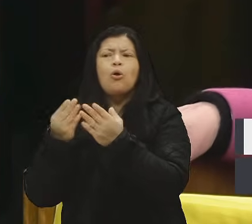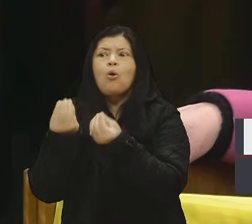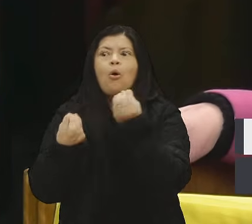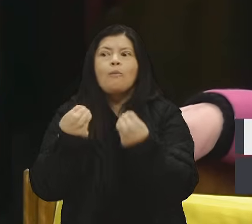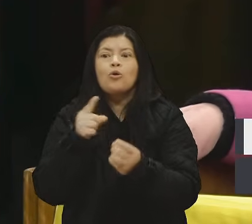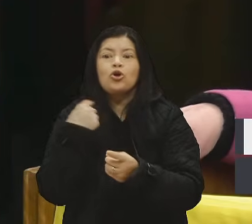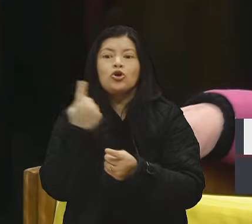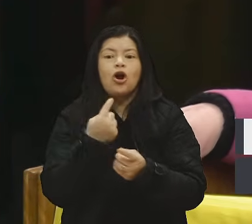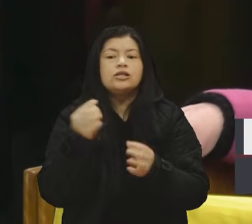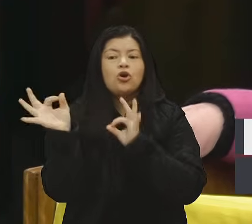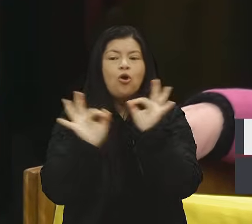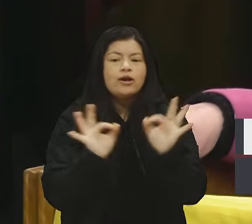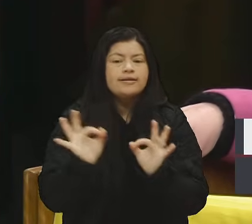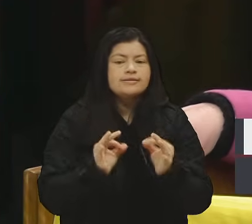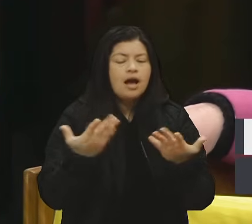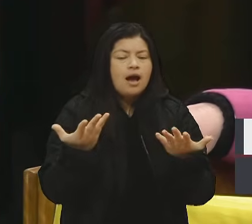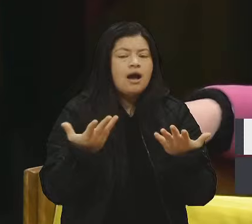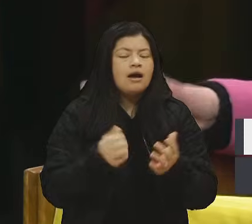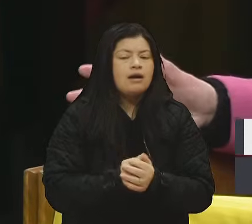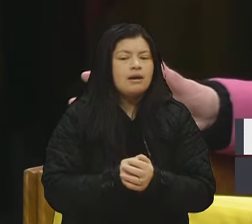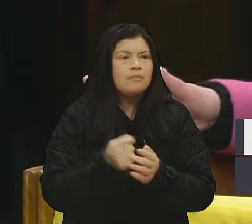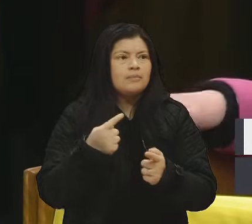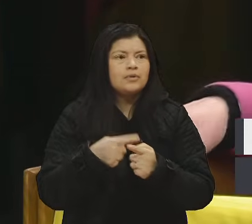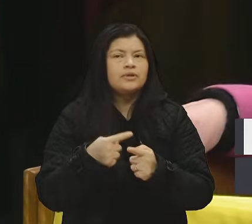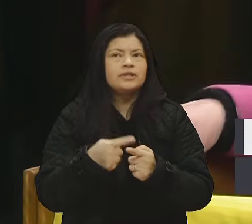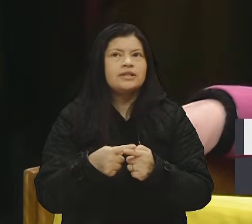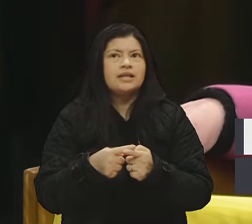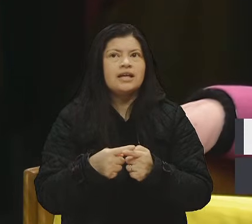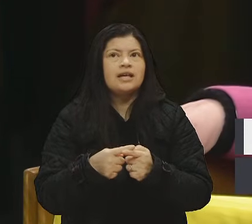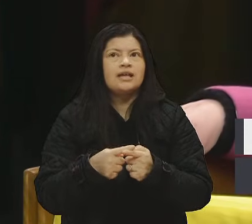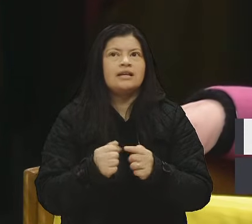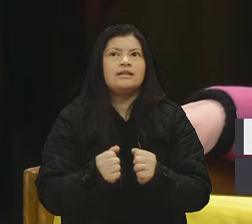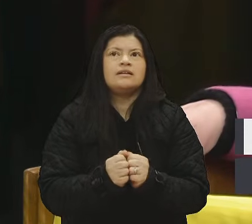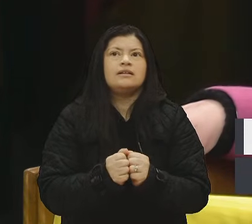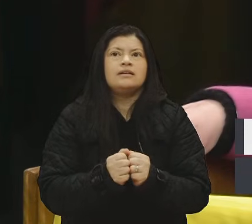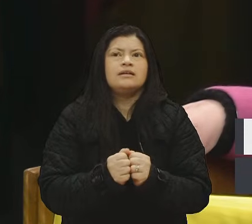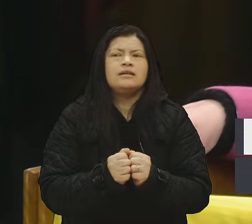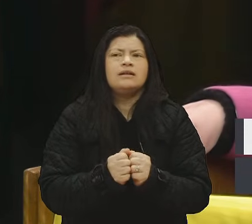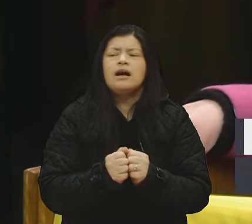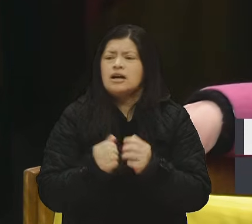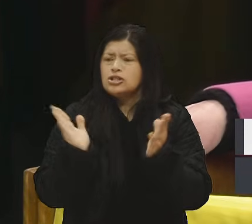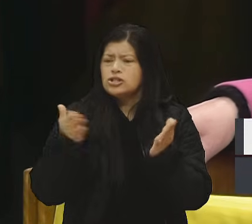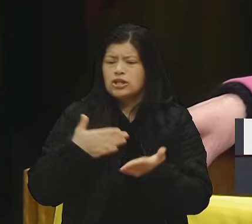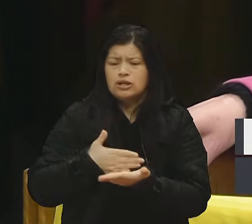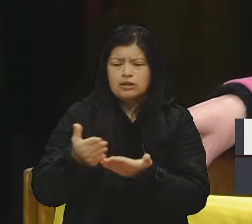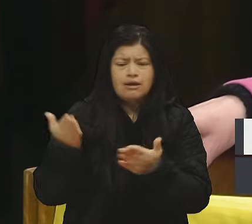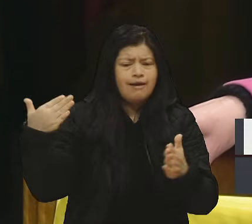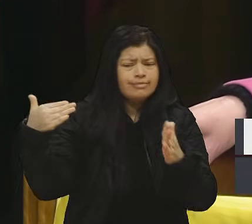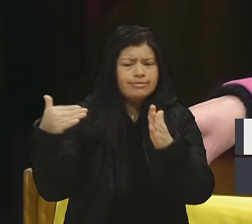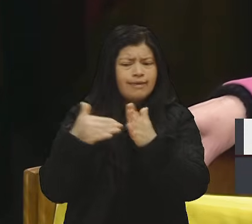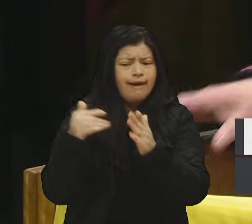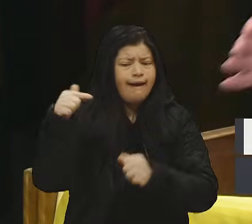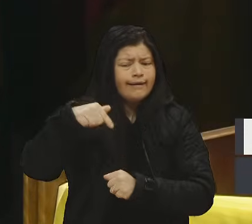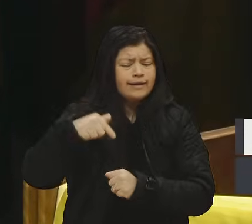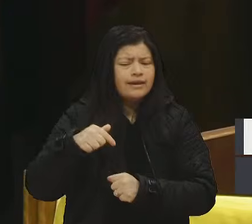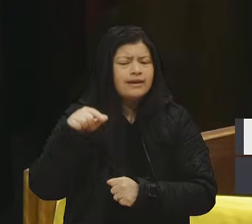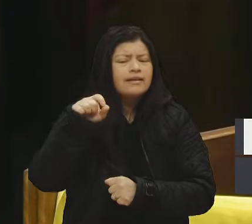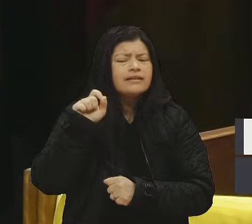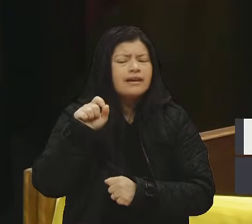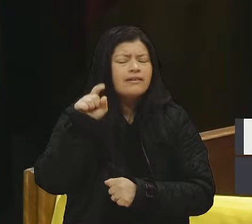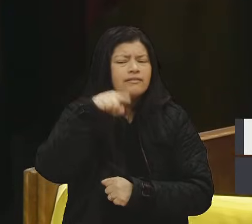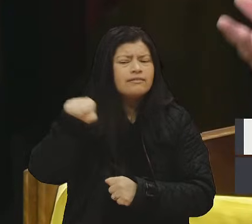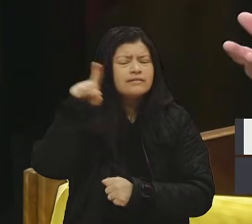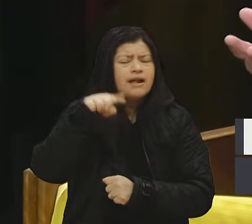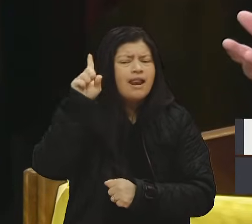vai organizar? Porque foi assim que as escolas chegaram até aqui. Quem de vocês não lembra como nós, de